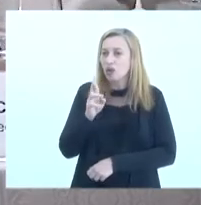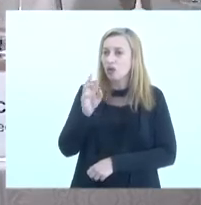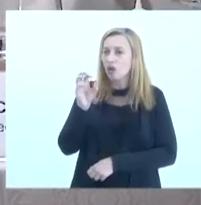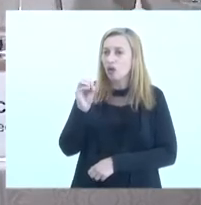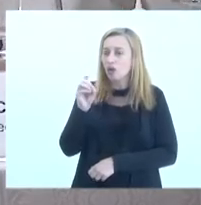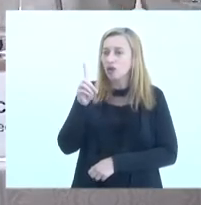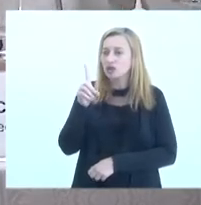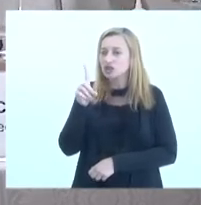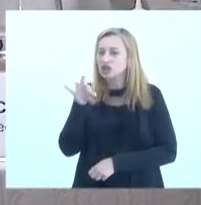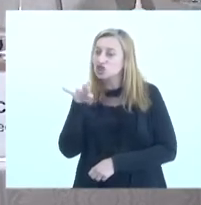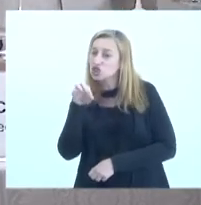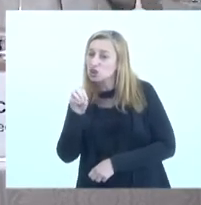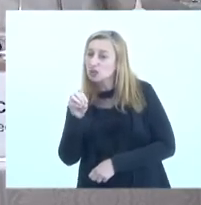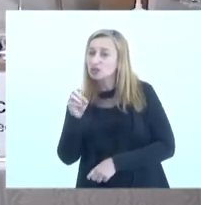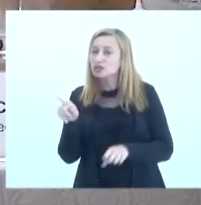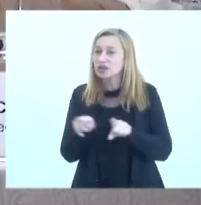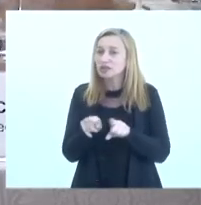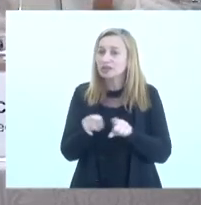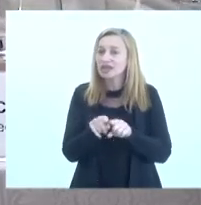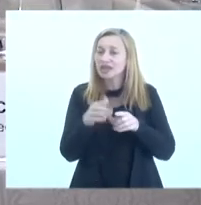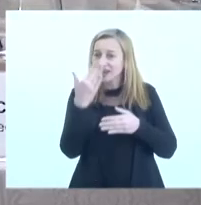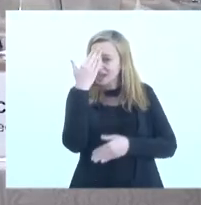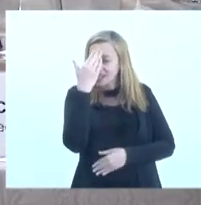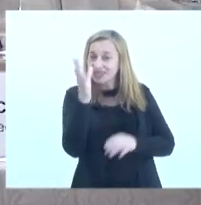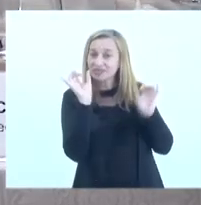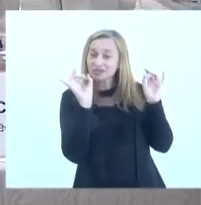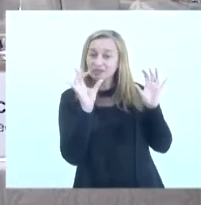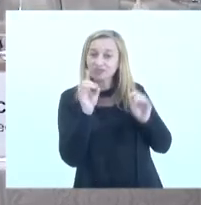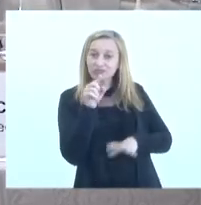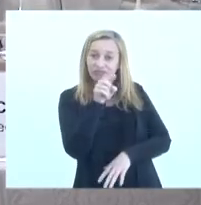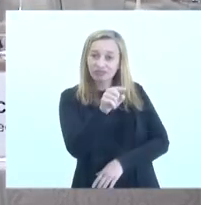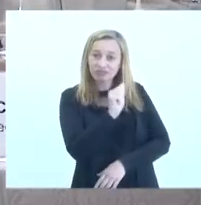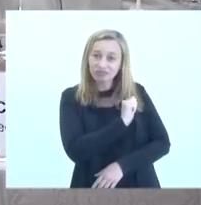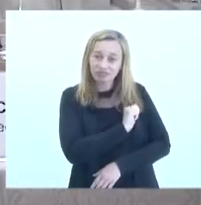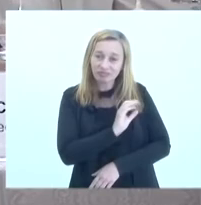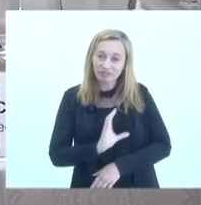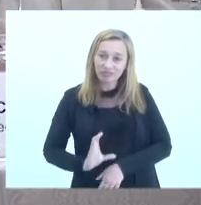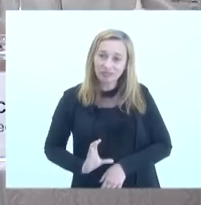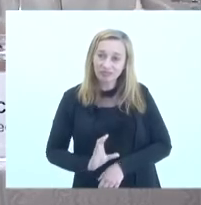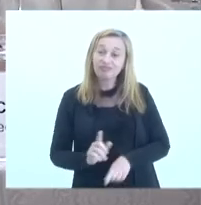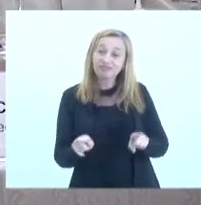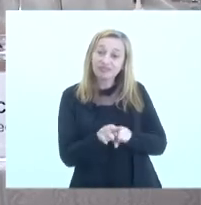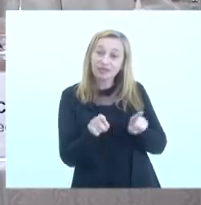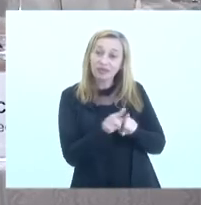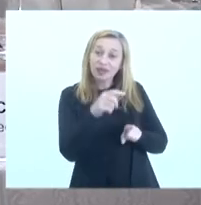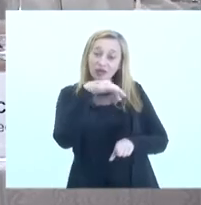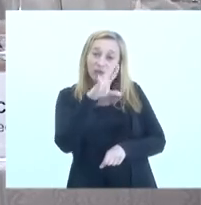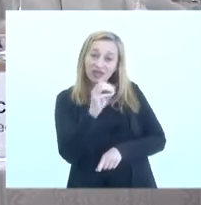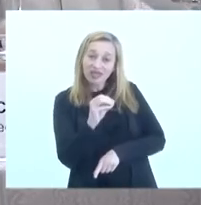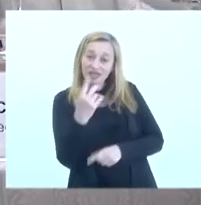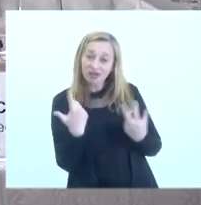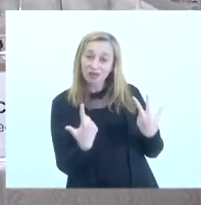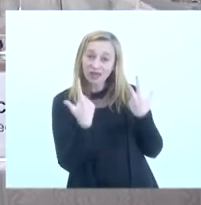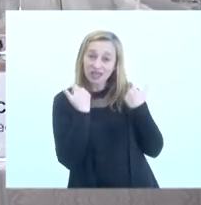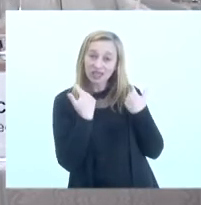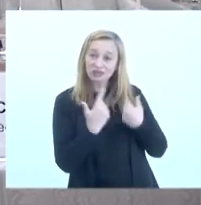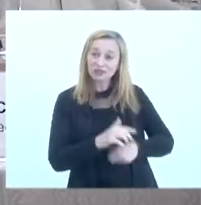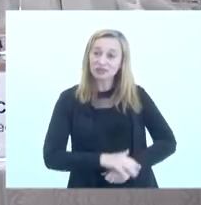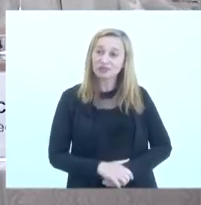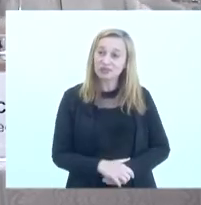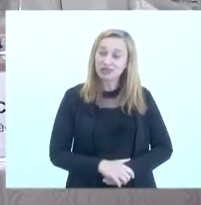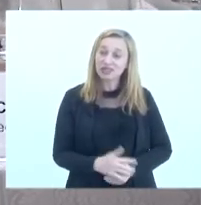e eu quero agradecer em especial a você, André, e ao Marcelo Cabeleireiro,